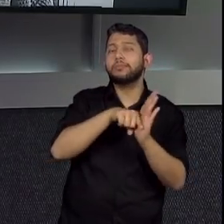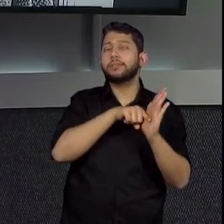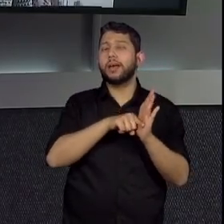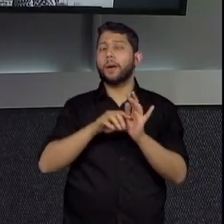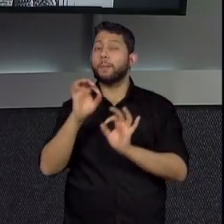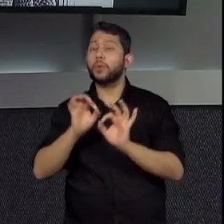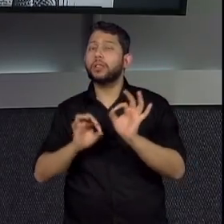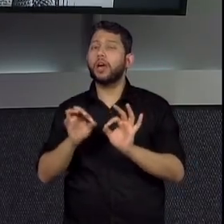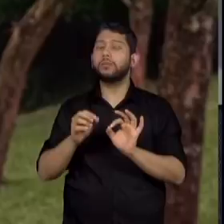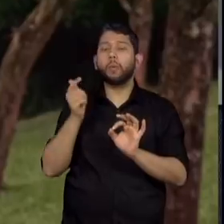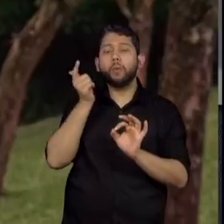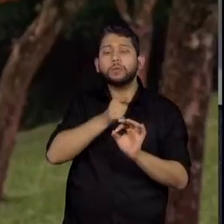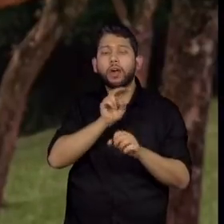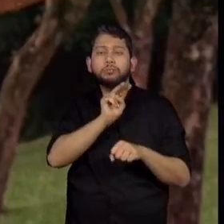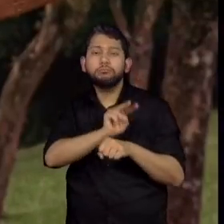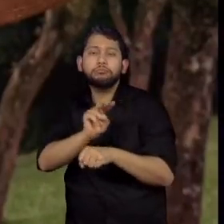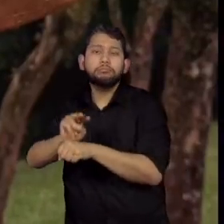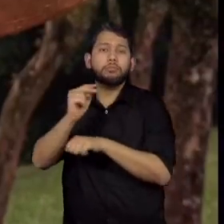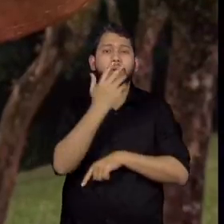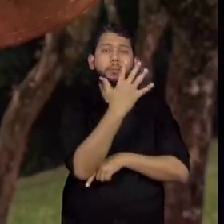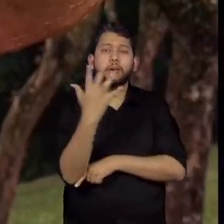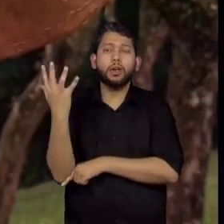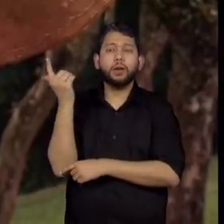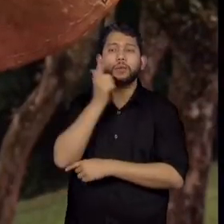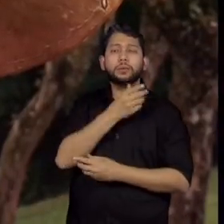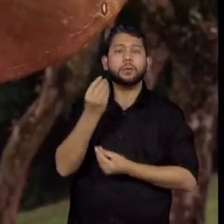de conservação e tudo mais.